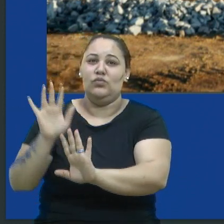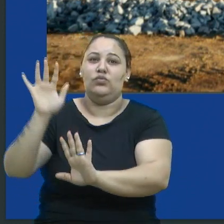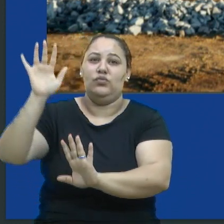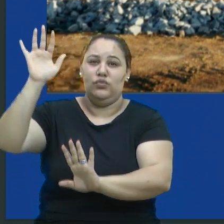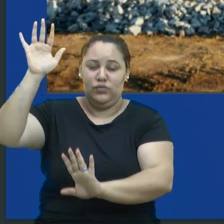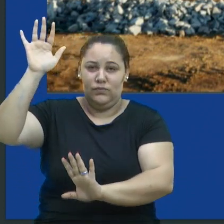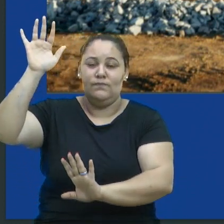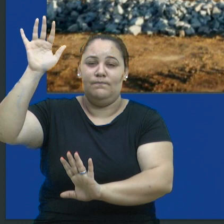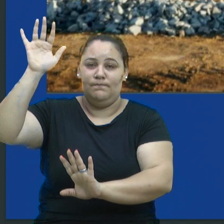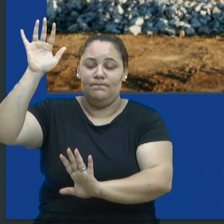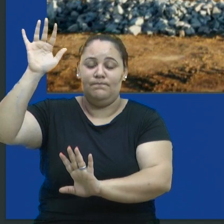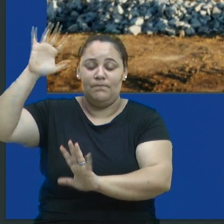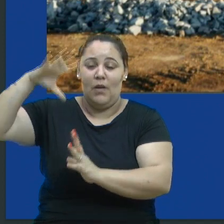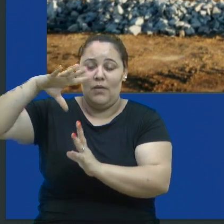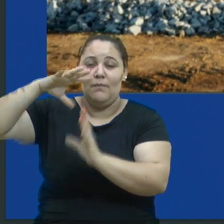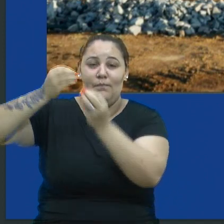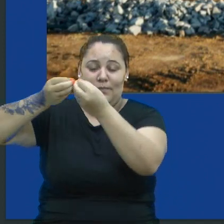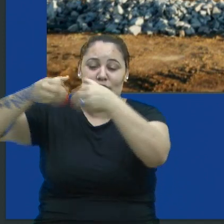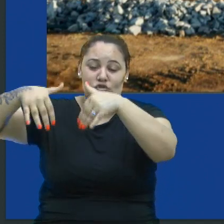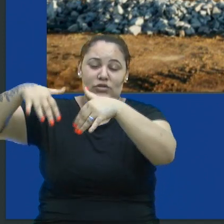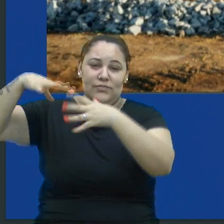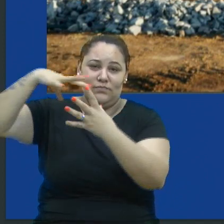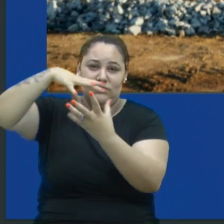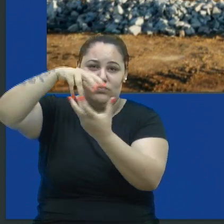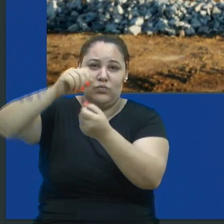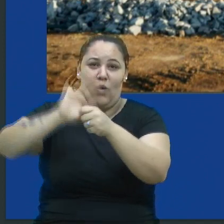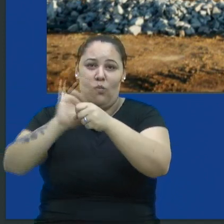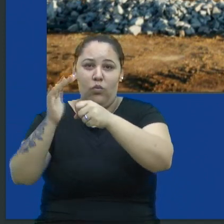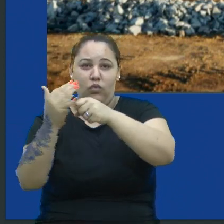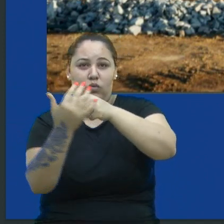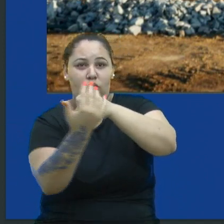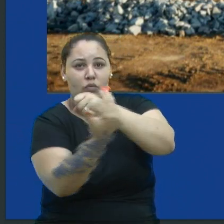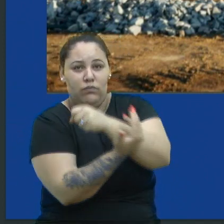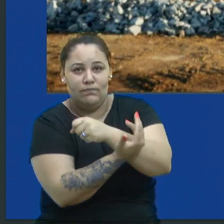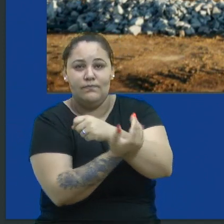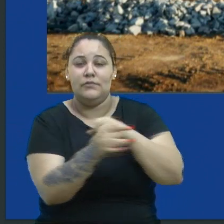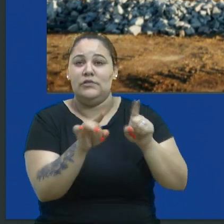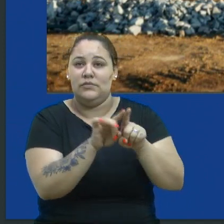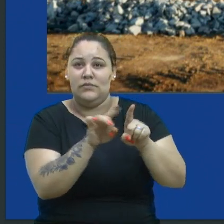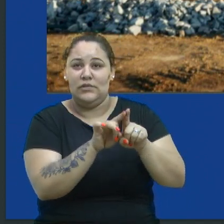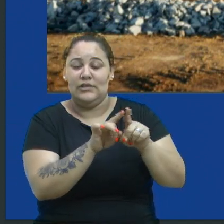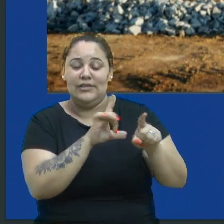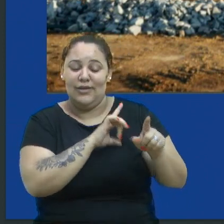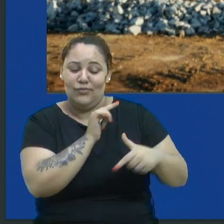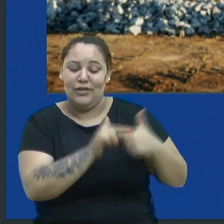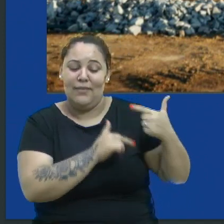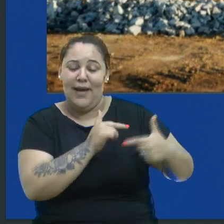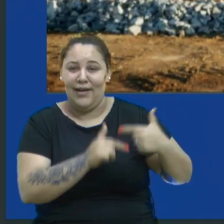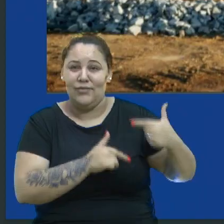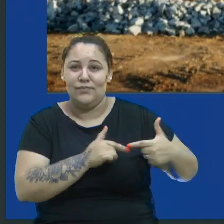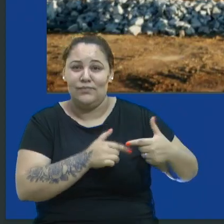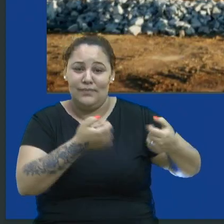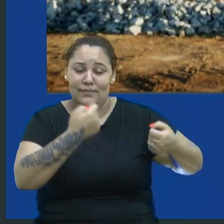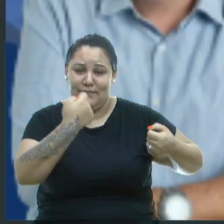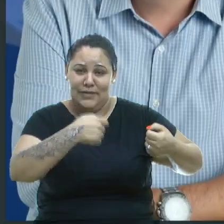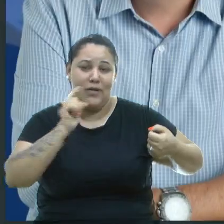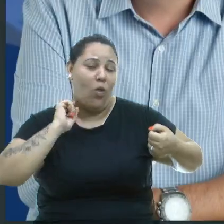a atmosfera, né? Todo um trabalho de cobertura daquele lixo também que tem que ser feito. Pode ir